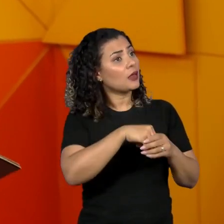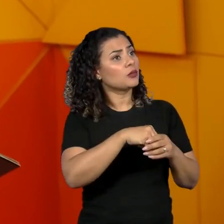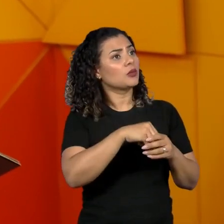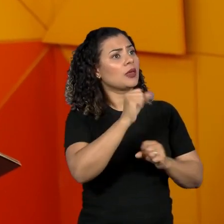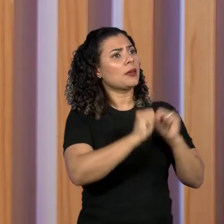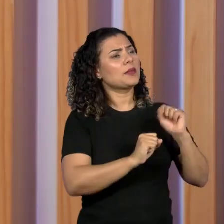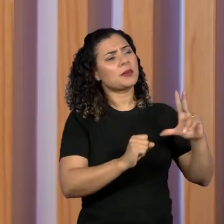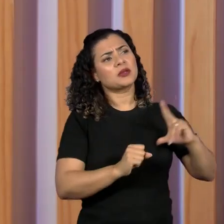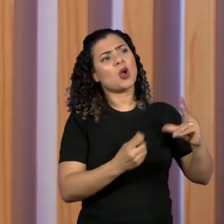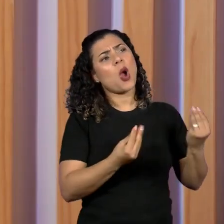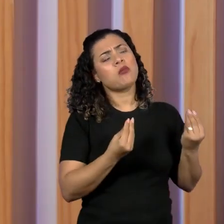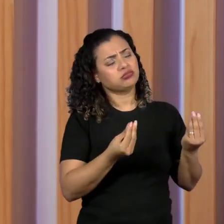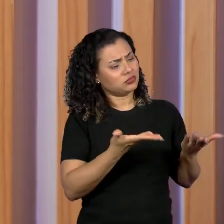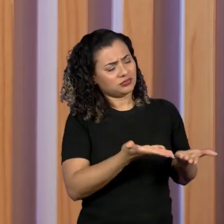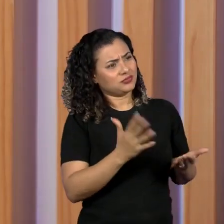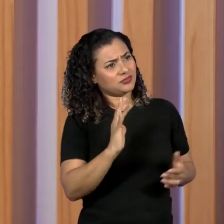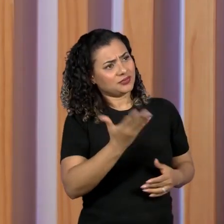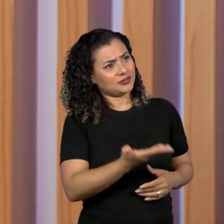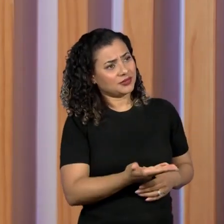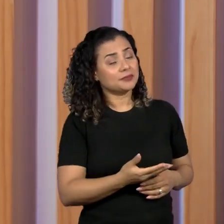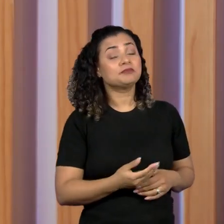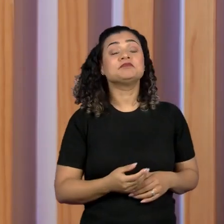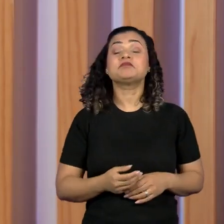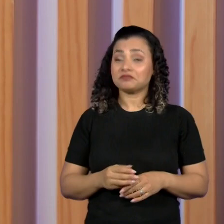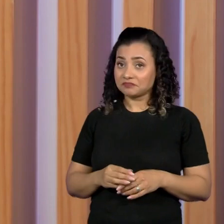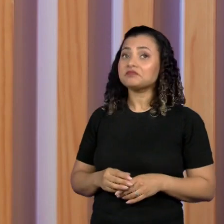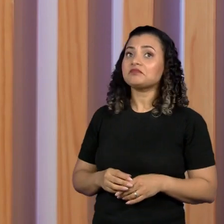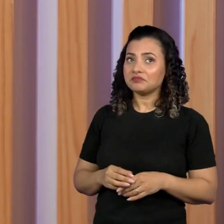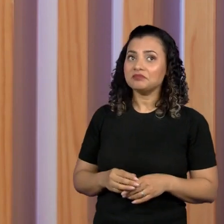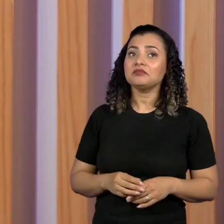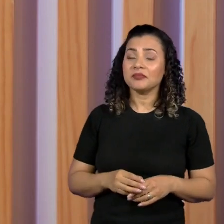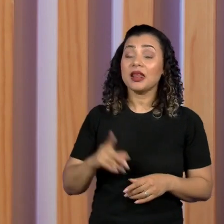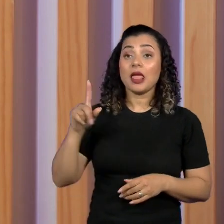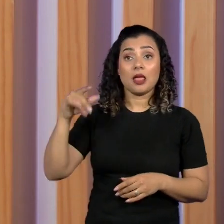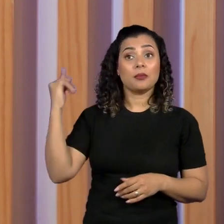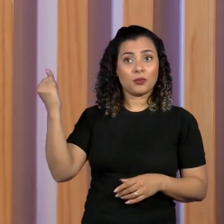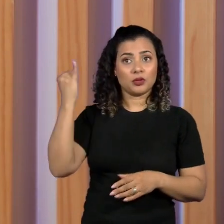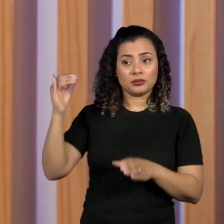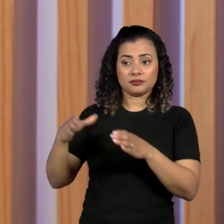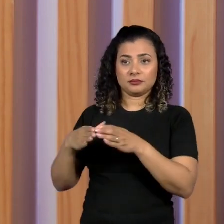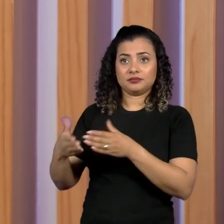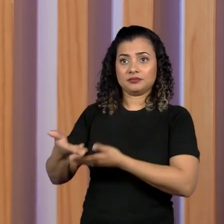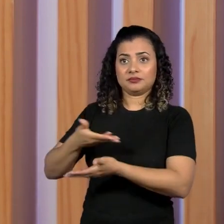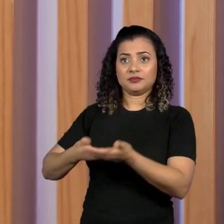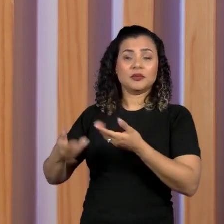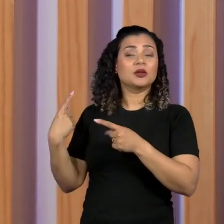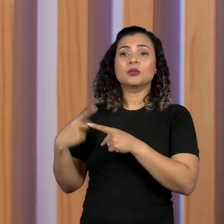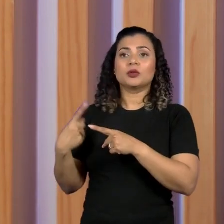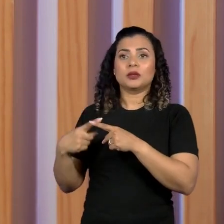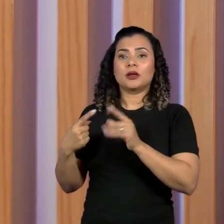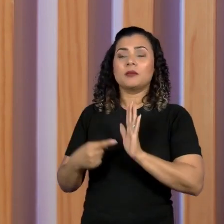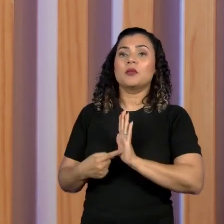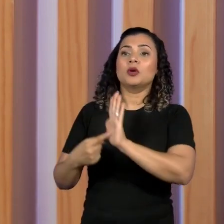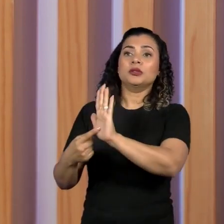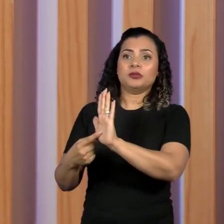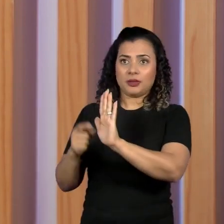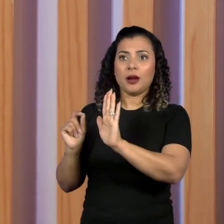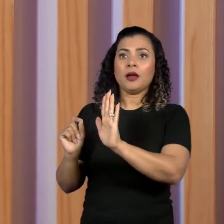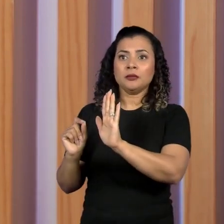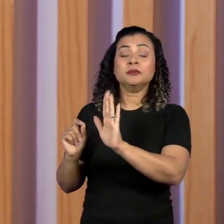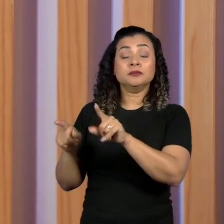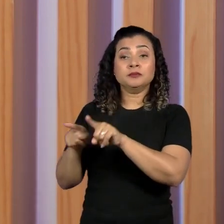privada. Bom, a cooperativa dentro de uma empresa privada é um braço muito importante, né? Porque ela consegue mostrar uma parte do